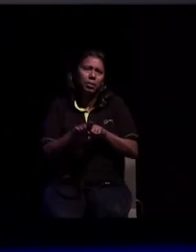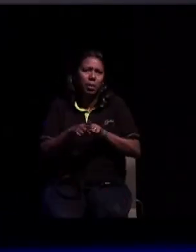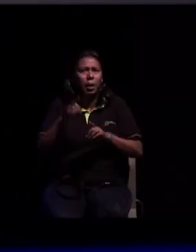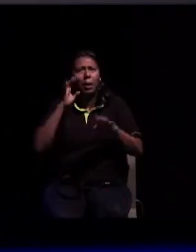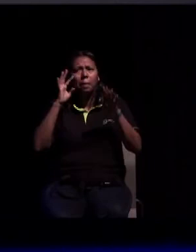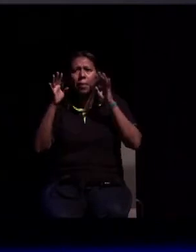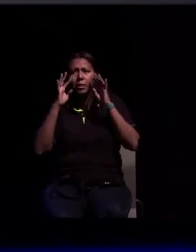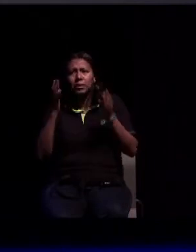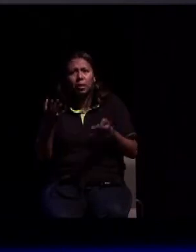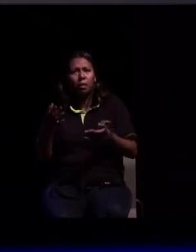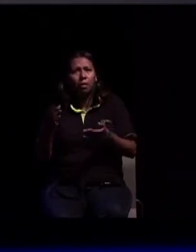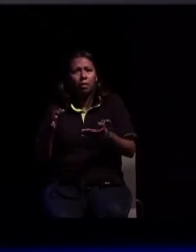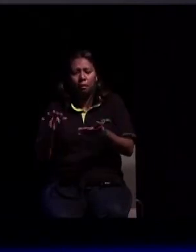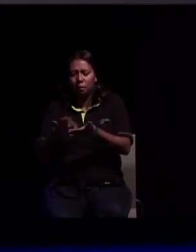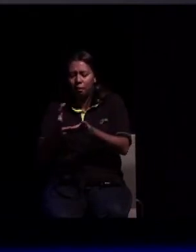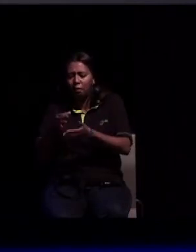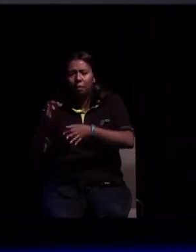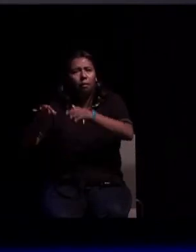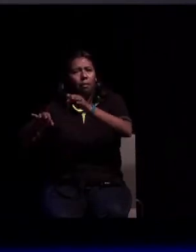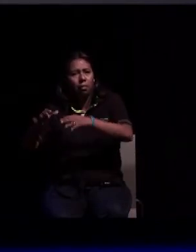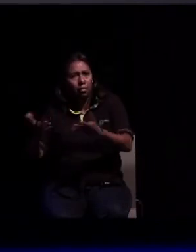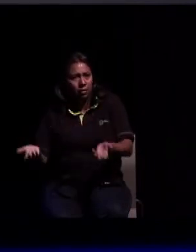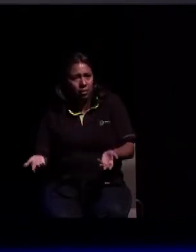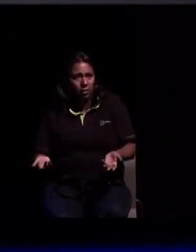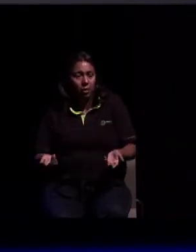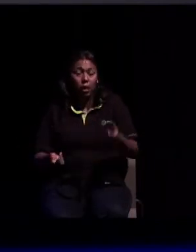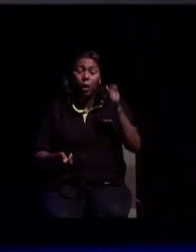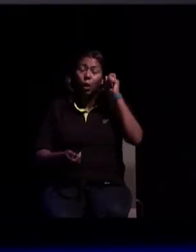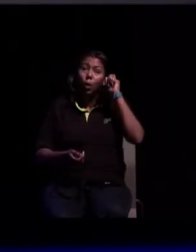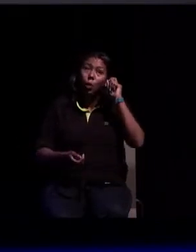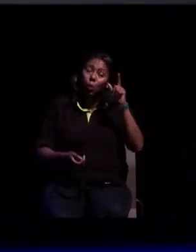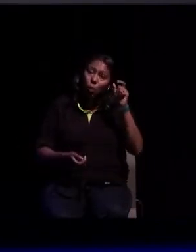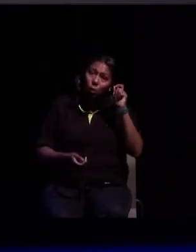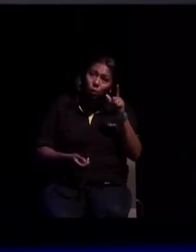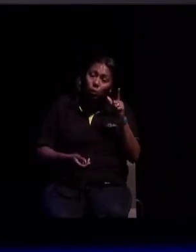etc. Ou seja, a gente não precisa pensar cultura, né,